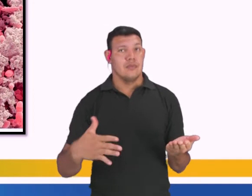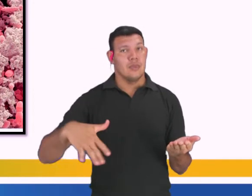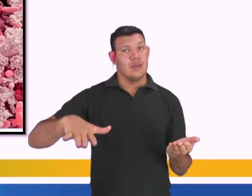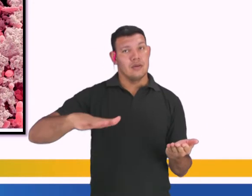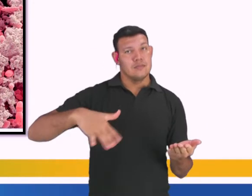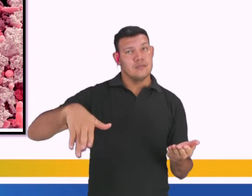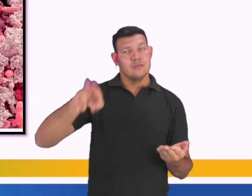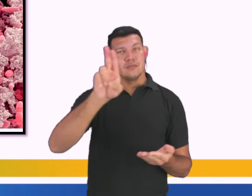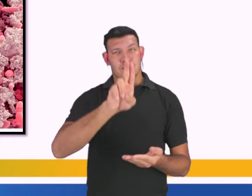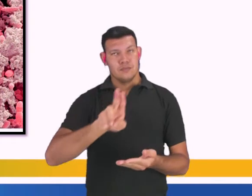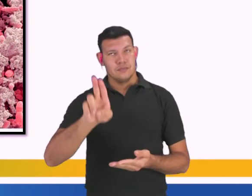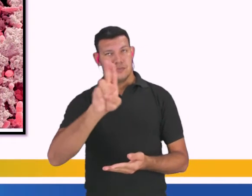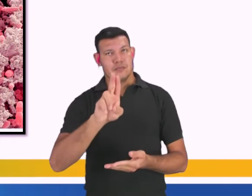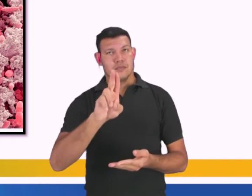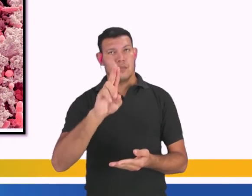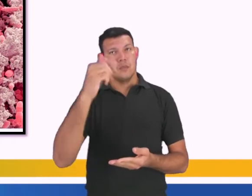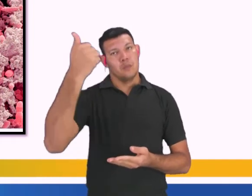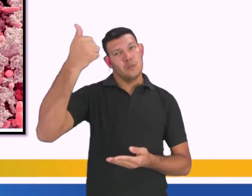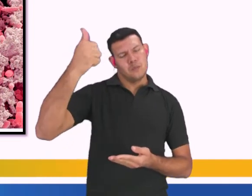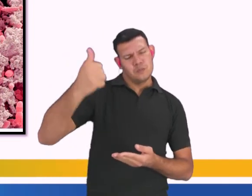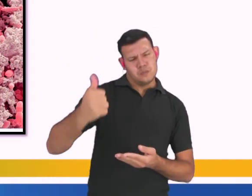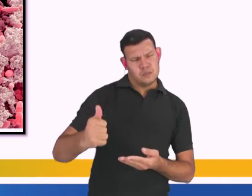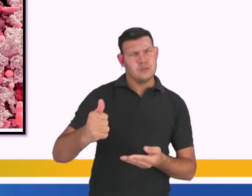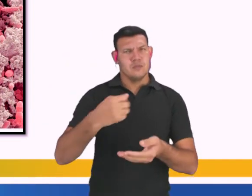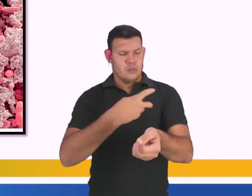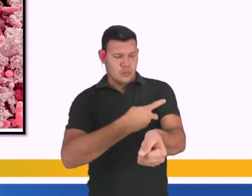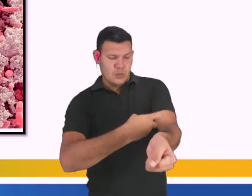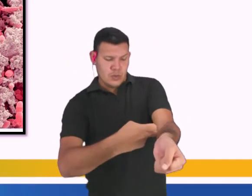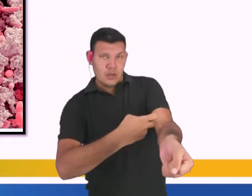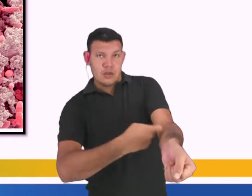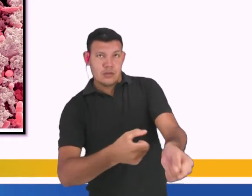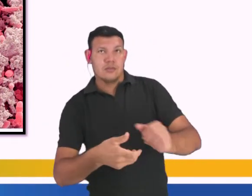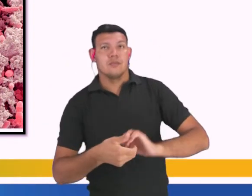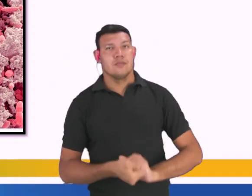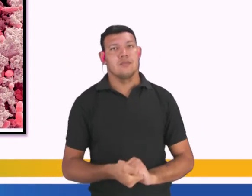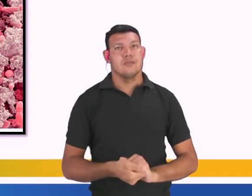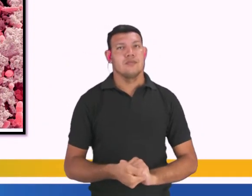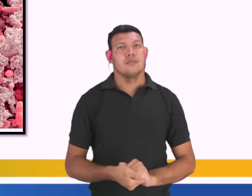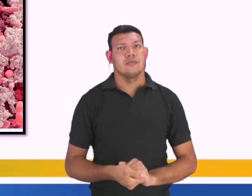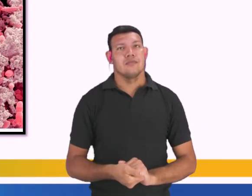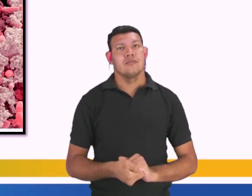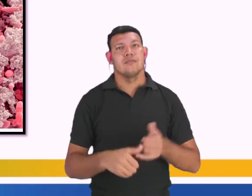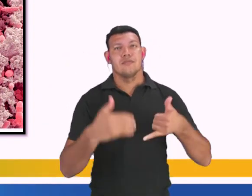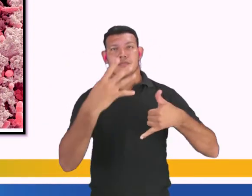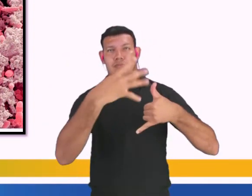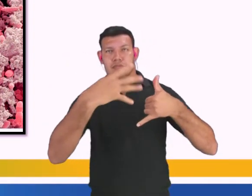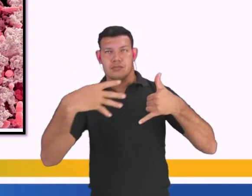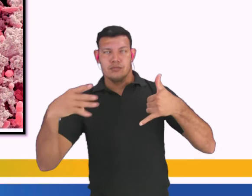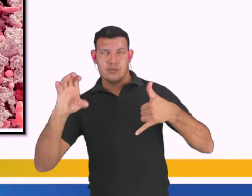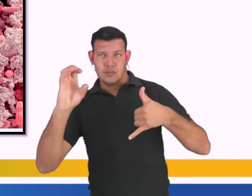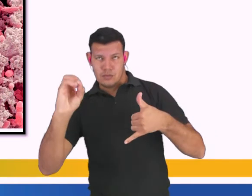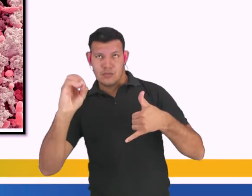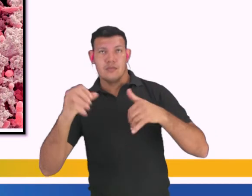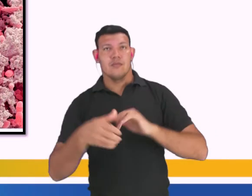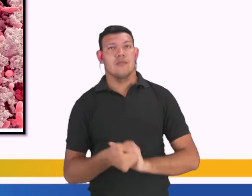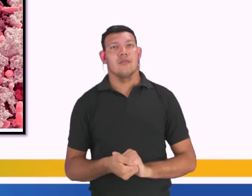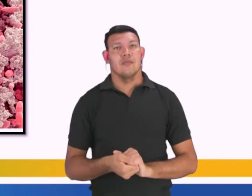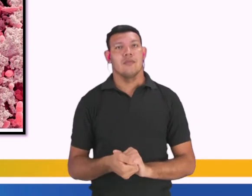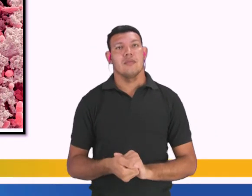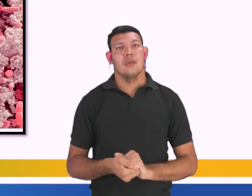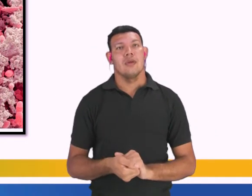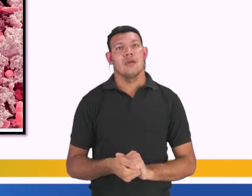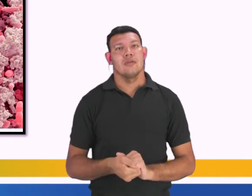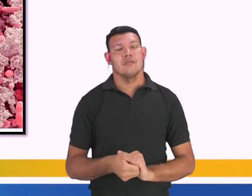ela é utilizada muito na questão da demanda bioquímica de oxigênio, principalmente no tratamento da